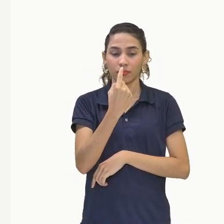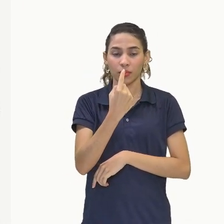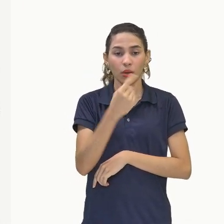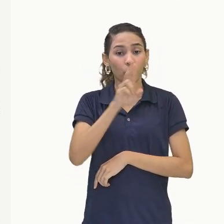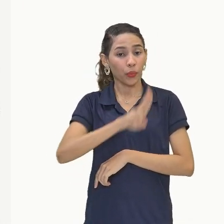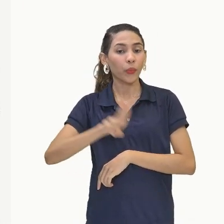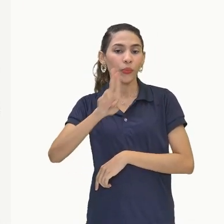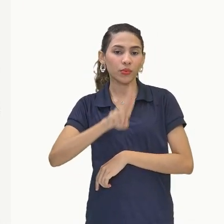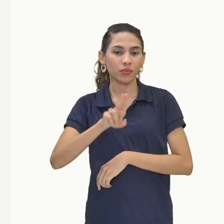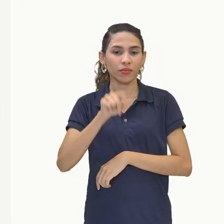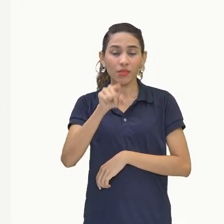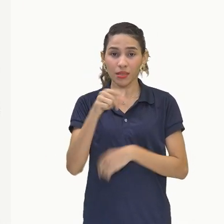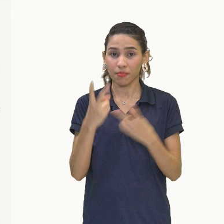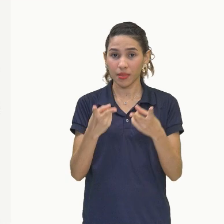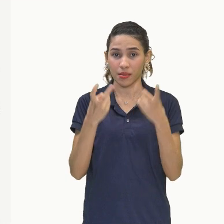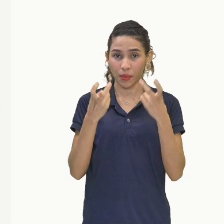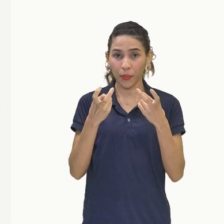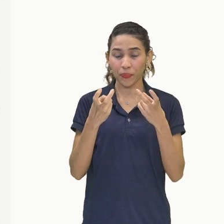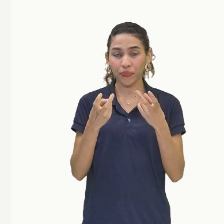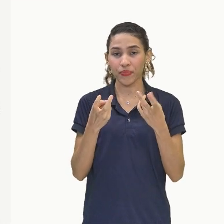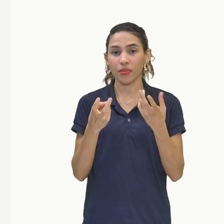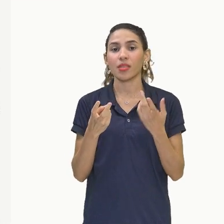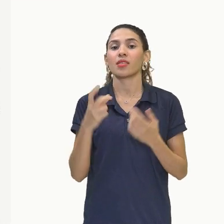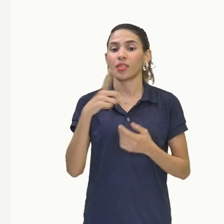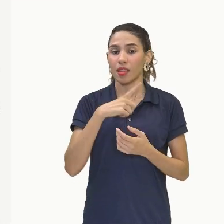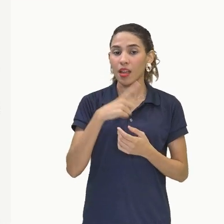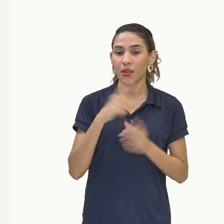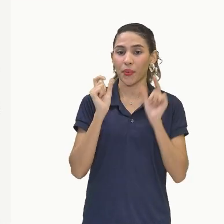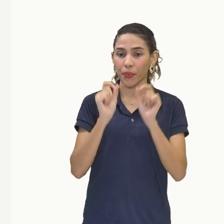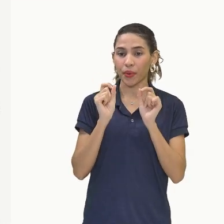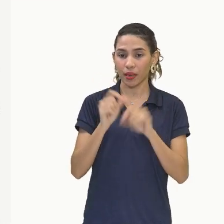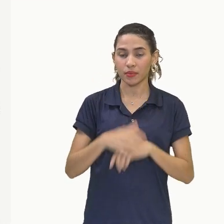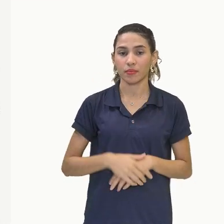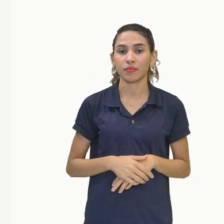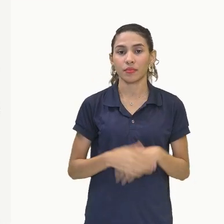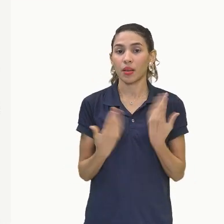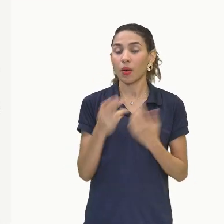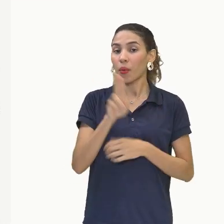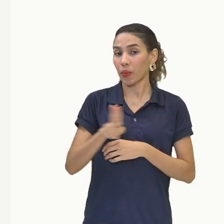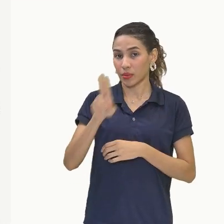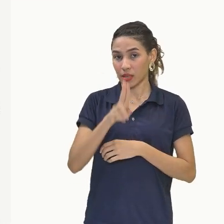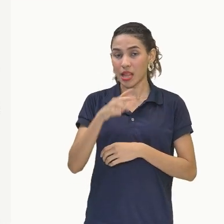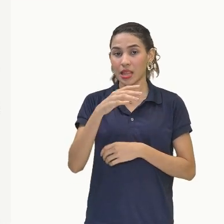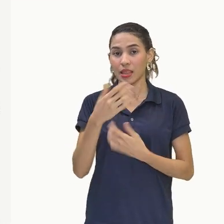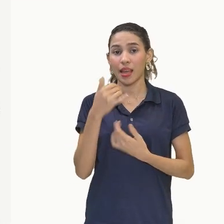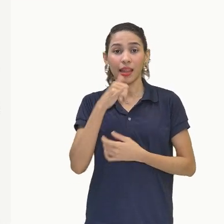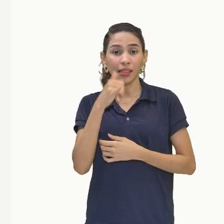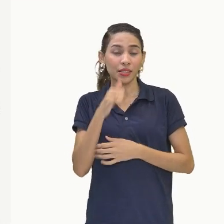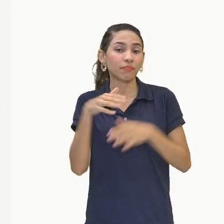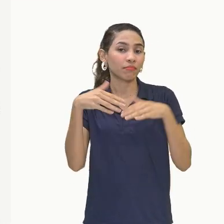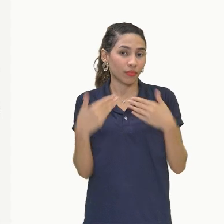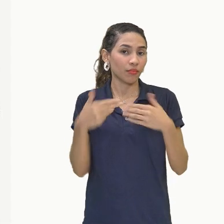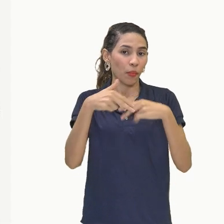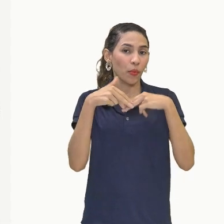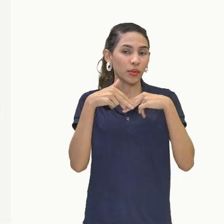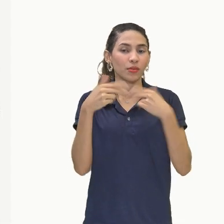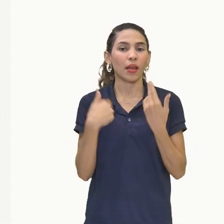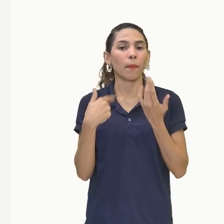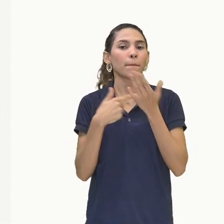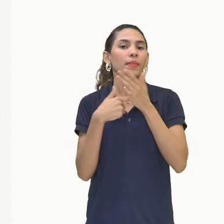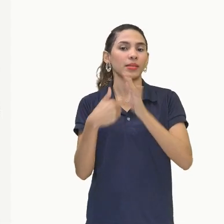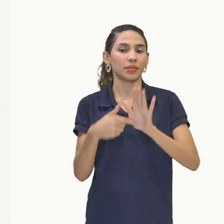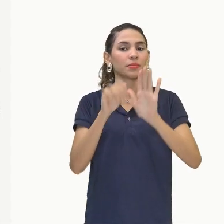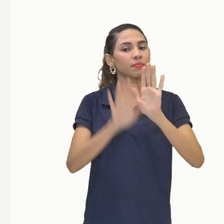ligados. Perceberam como você tem aí que o consumo de energia? Por isso que eu trouxe para você